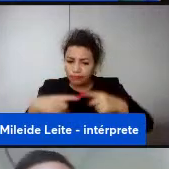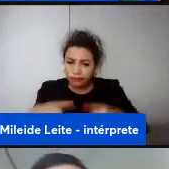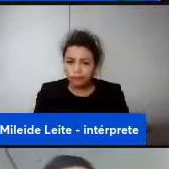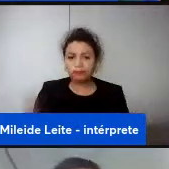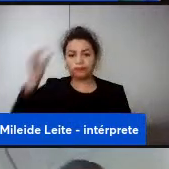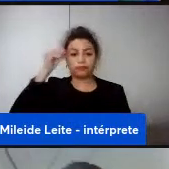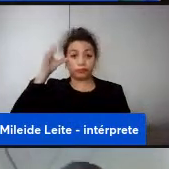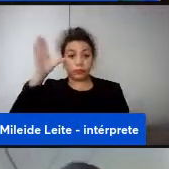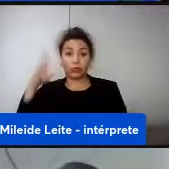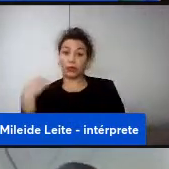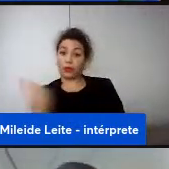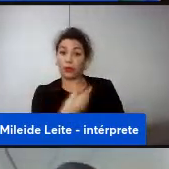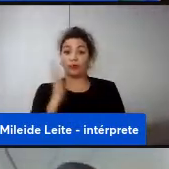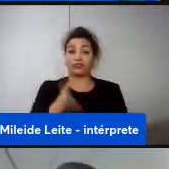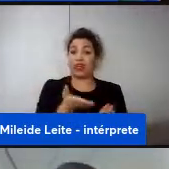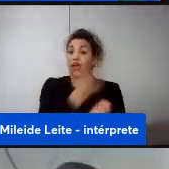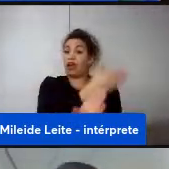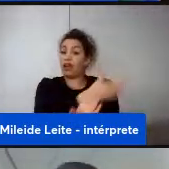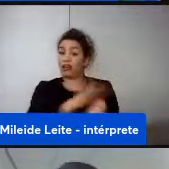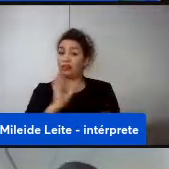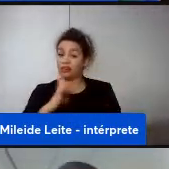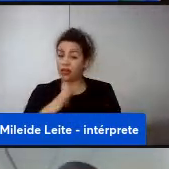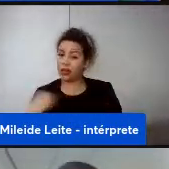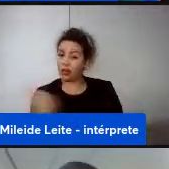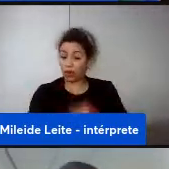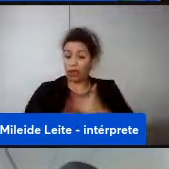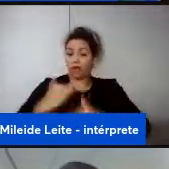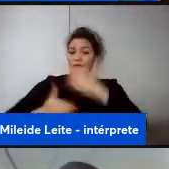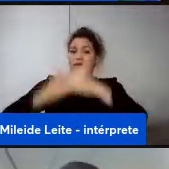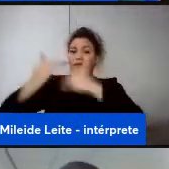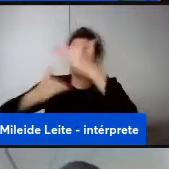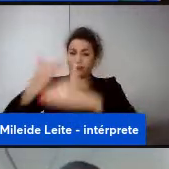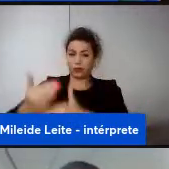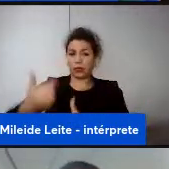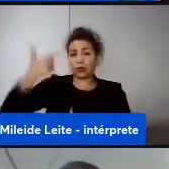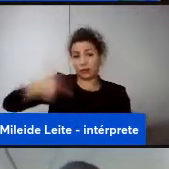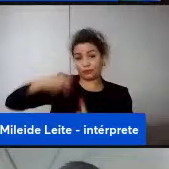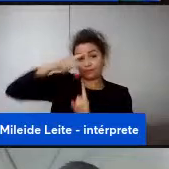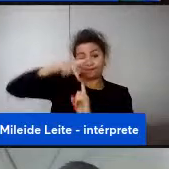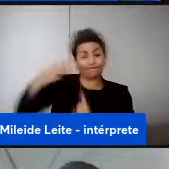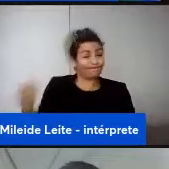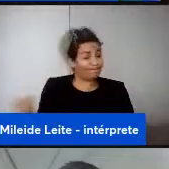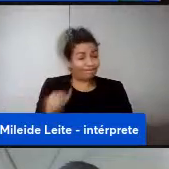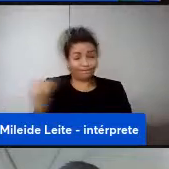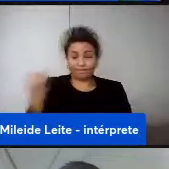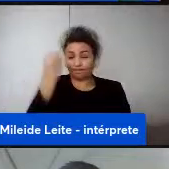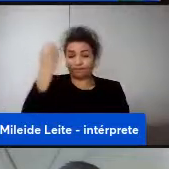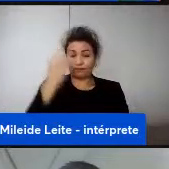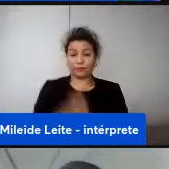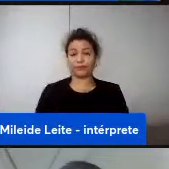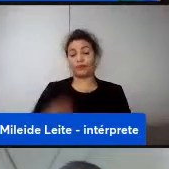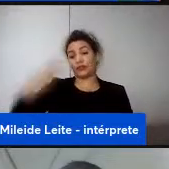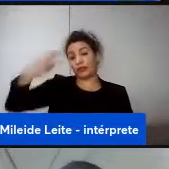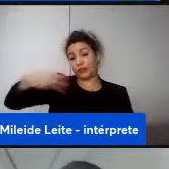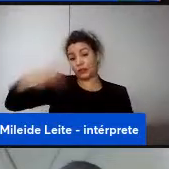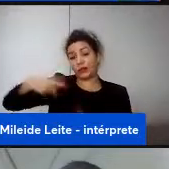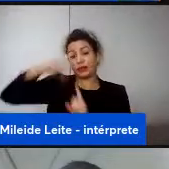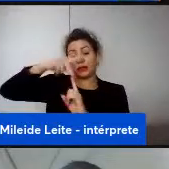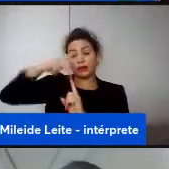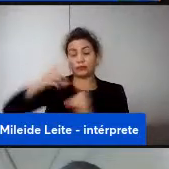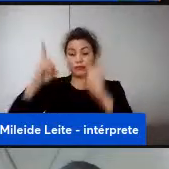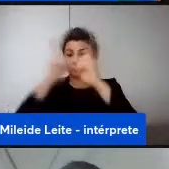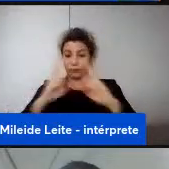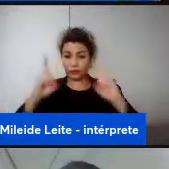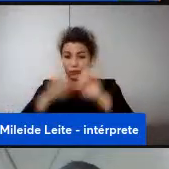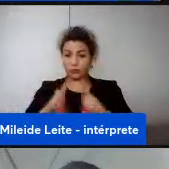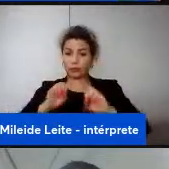que nós já temos para que a gente possa, né, avançar. Esse segundo princípio é muito importante. O terceiro princípio didático